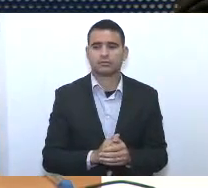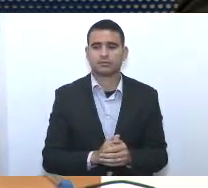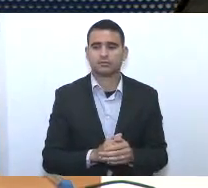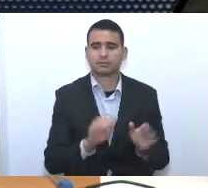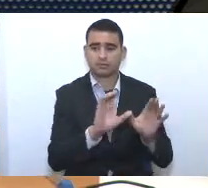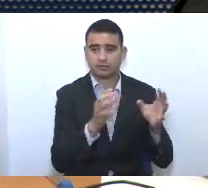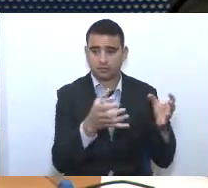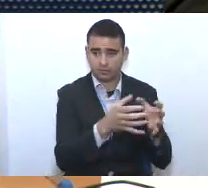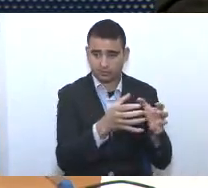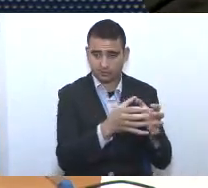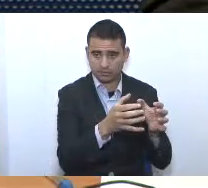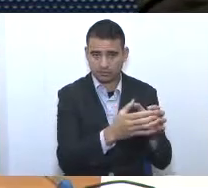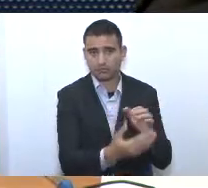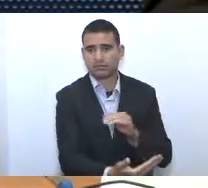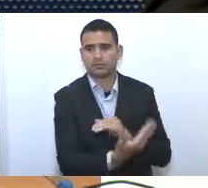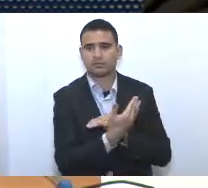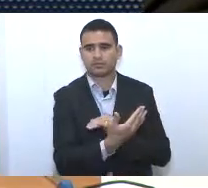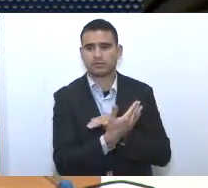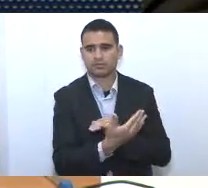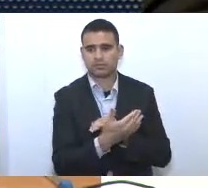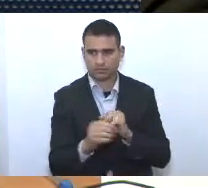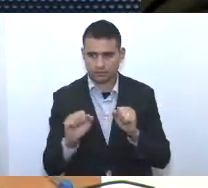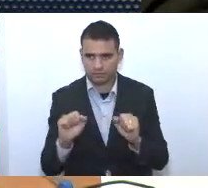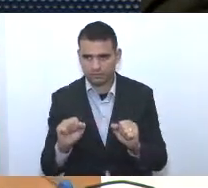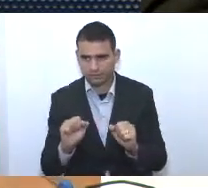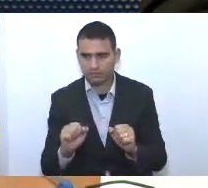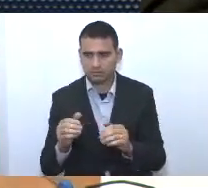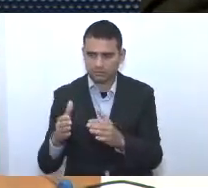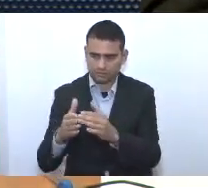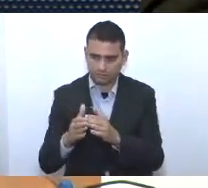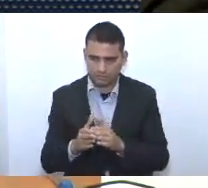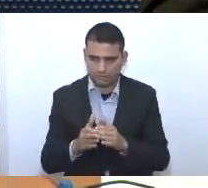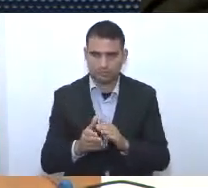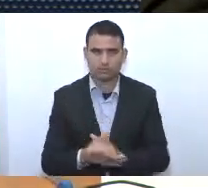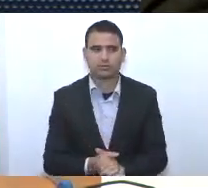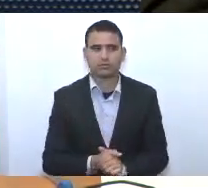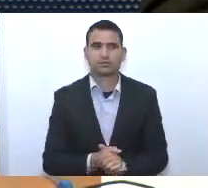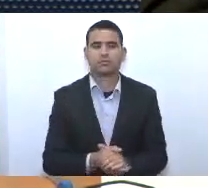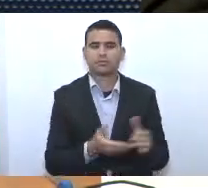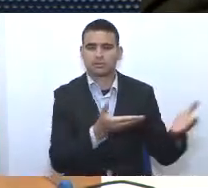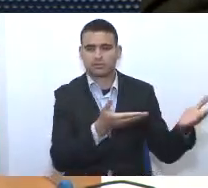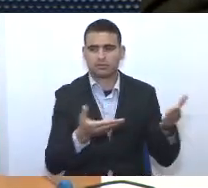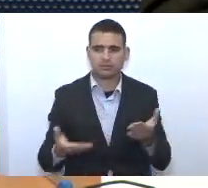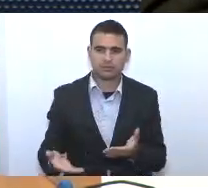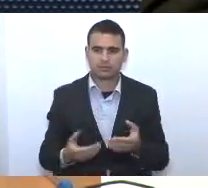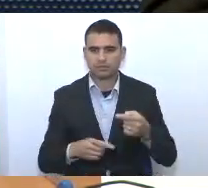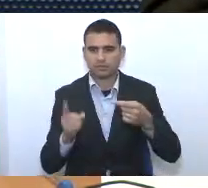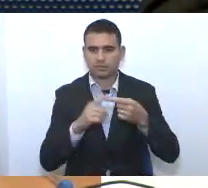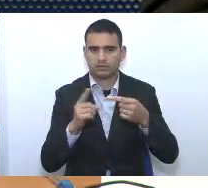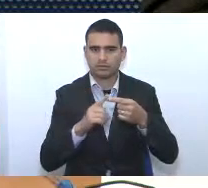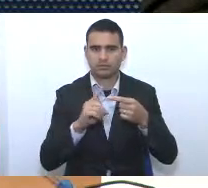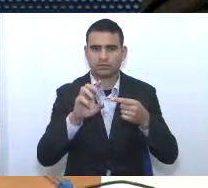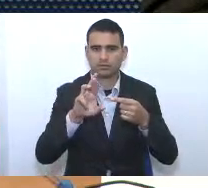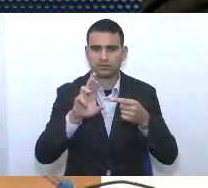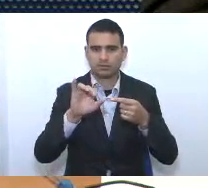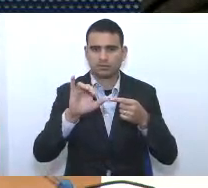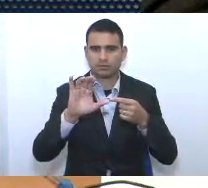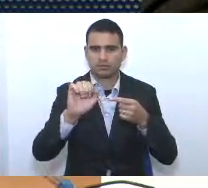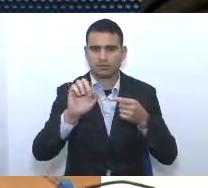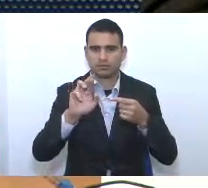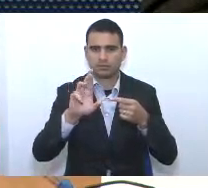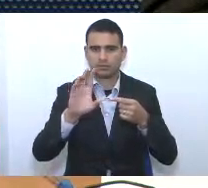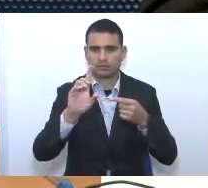parte da nossa assessoria para compor a mesa comigo. Gostaria de chamar o Ricardo Alves,